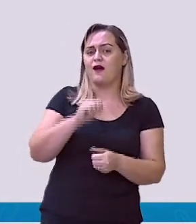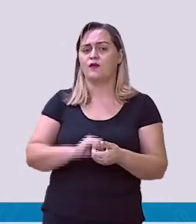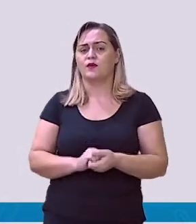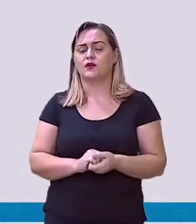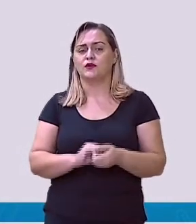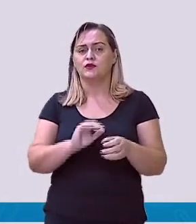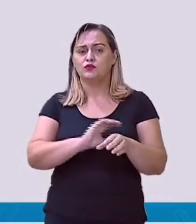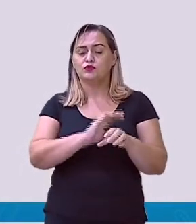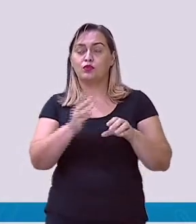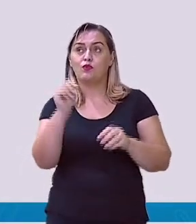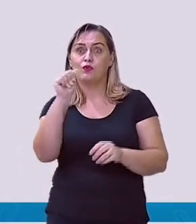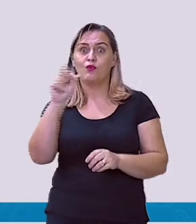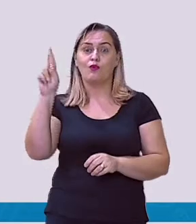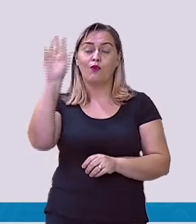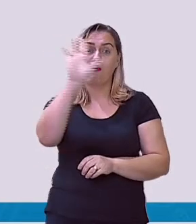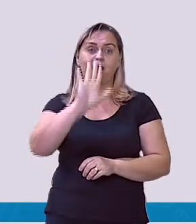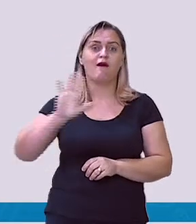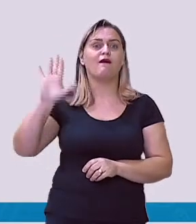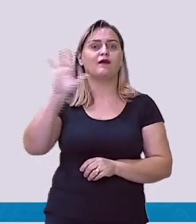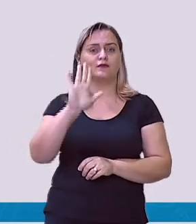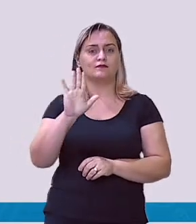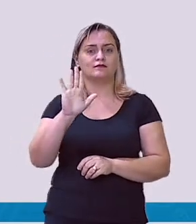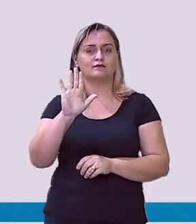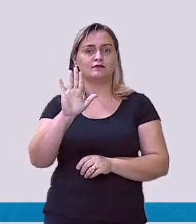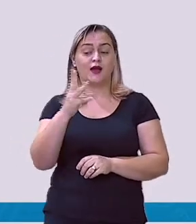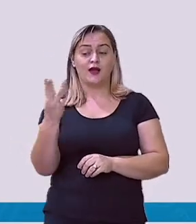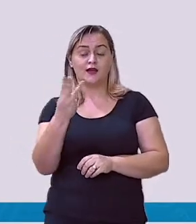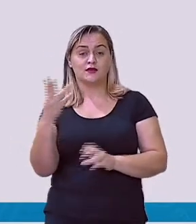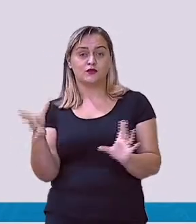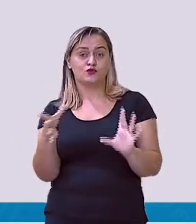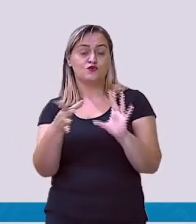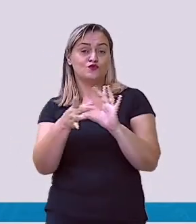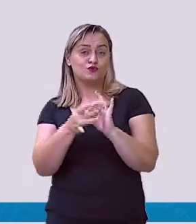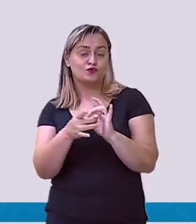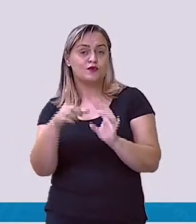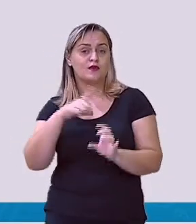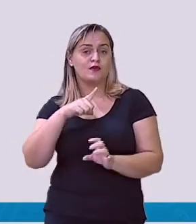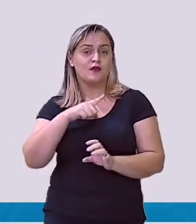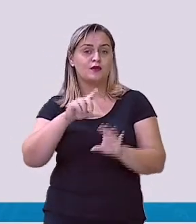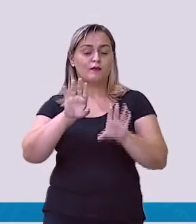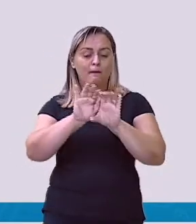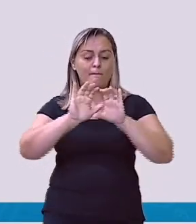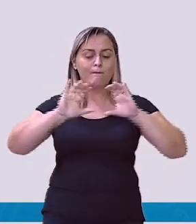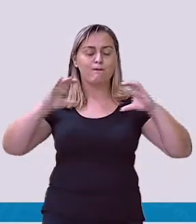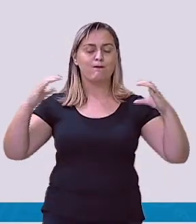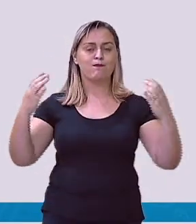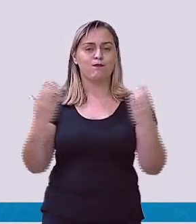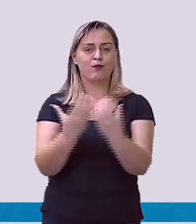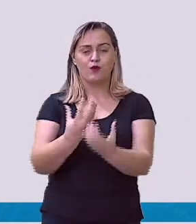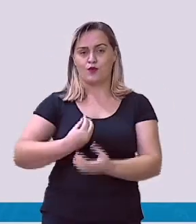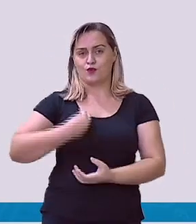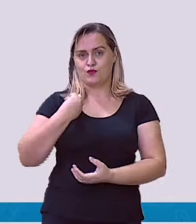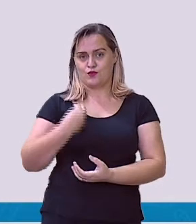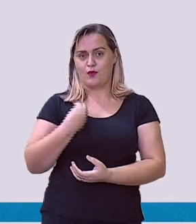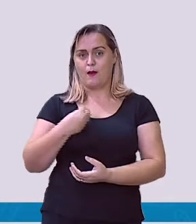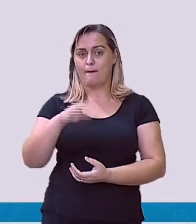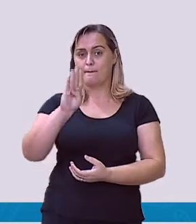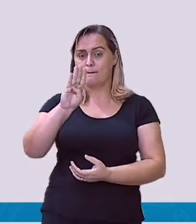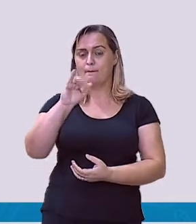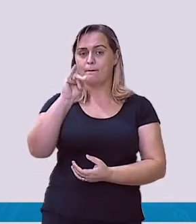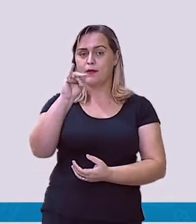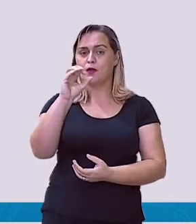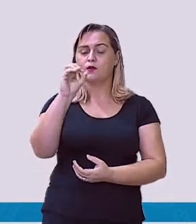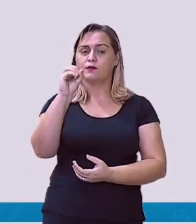a interação, o que forma. E é interessante, porque quando nós estudamos o